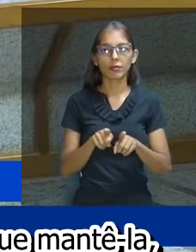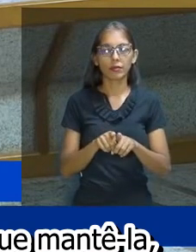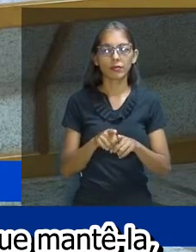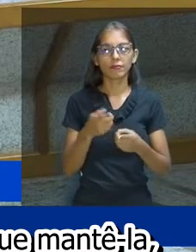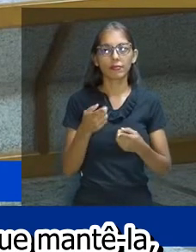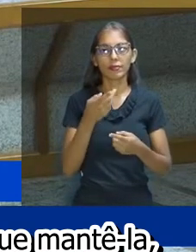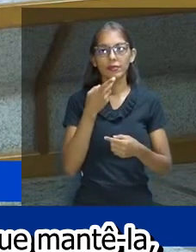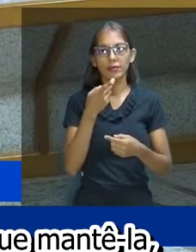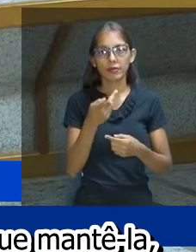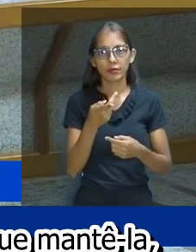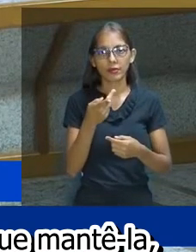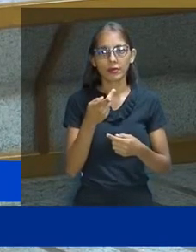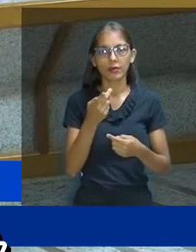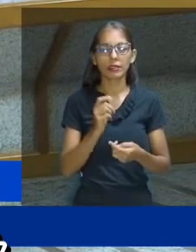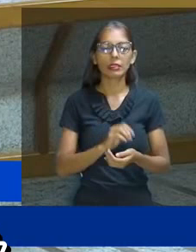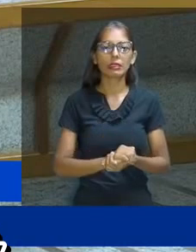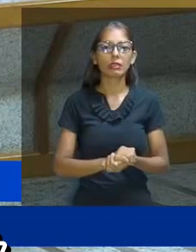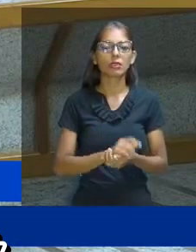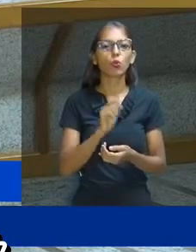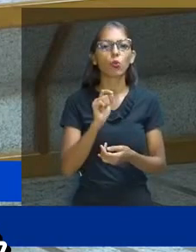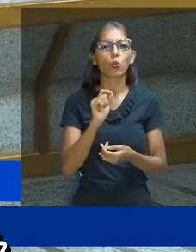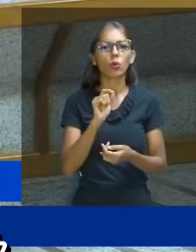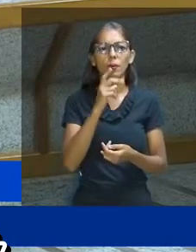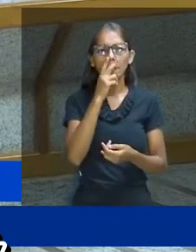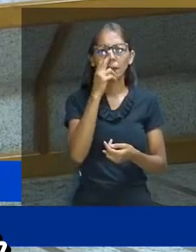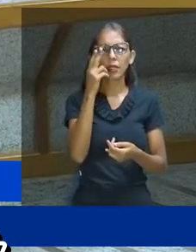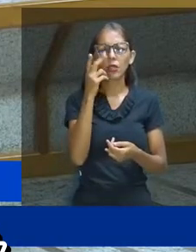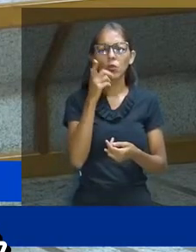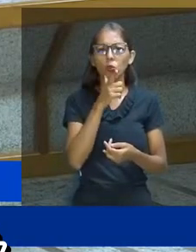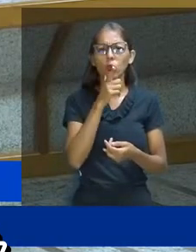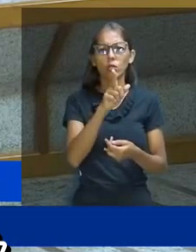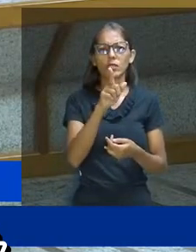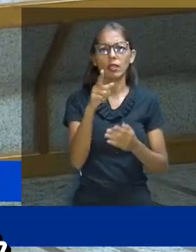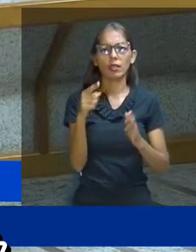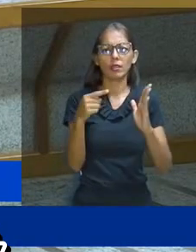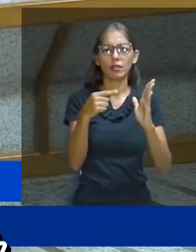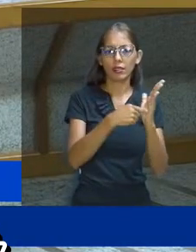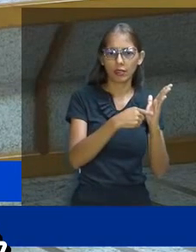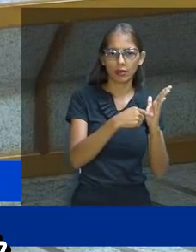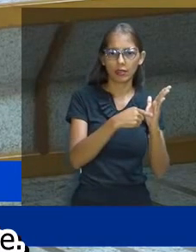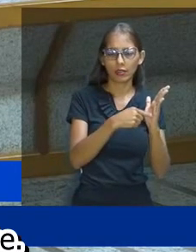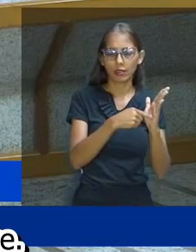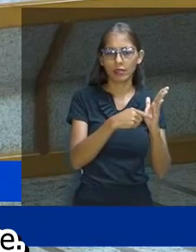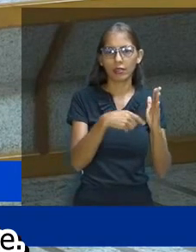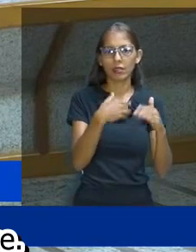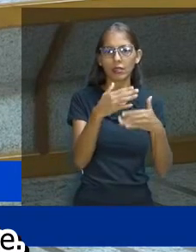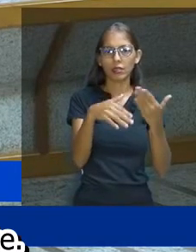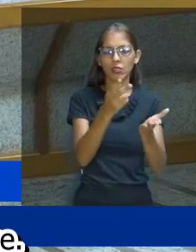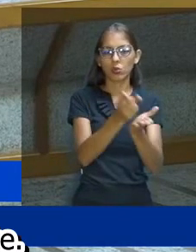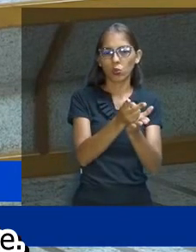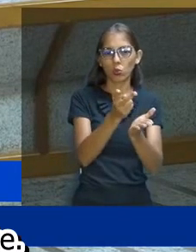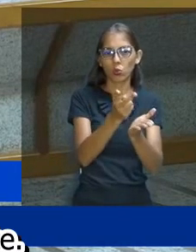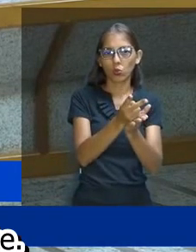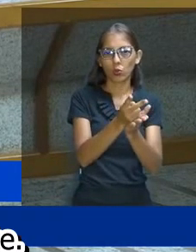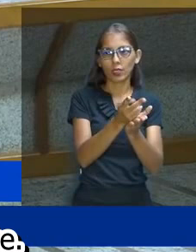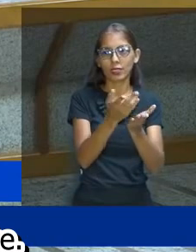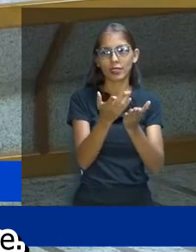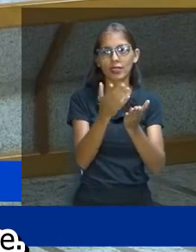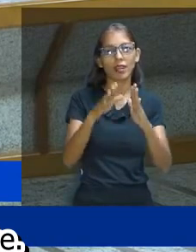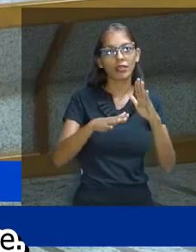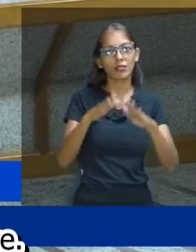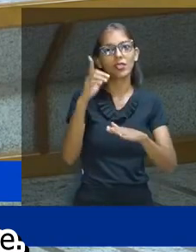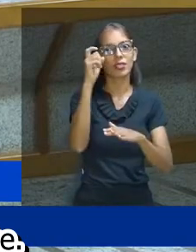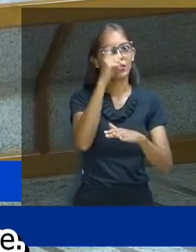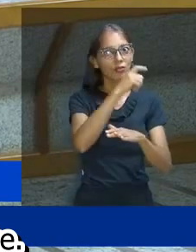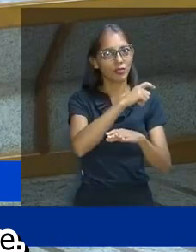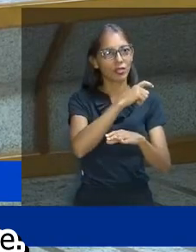parece mais fácil do que mantê-la, desembargador. Então, o tribunal alcançou, né, esse patamar e manter é